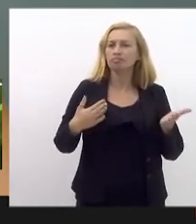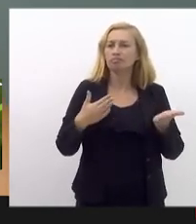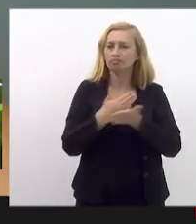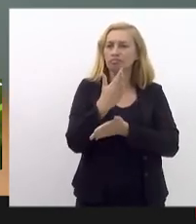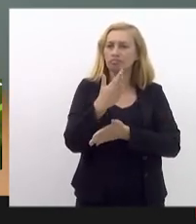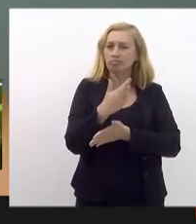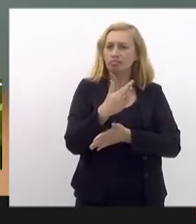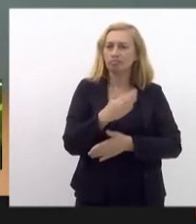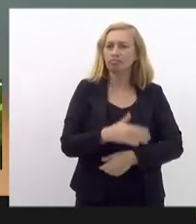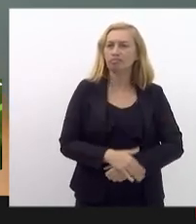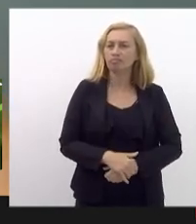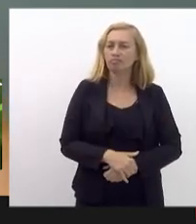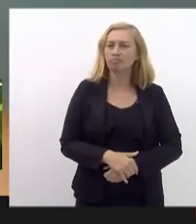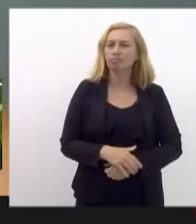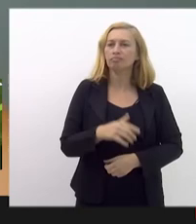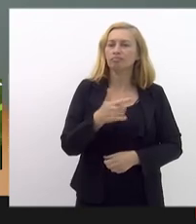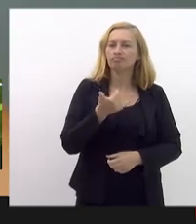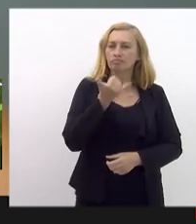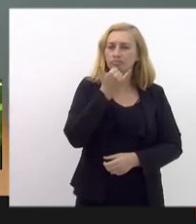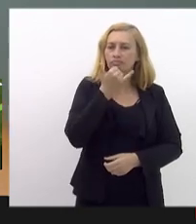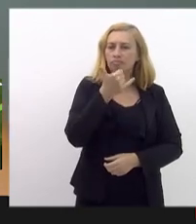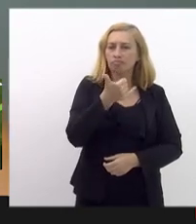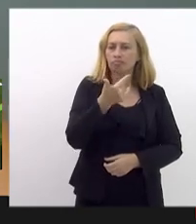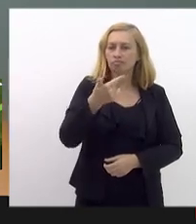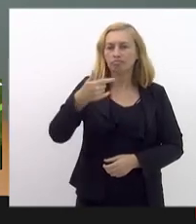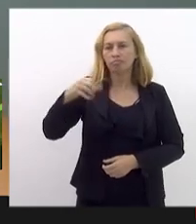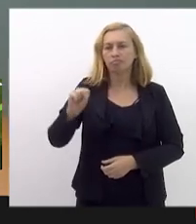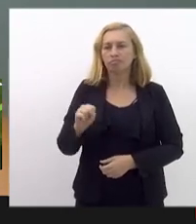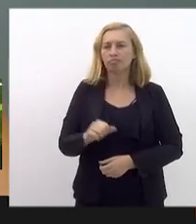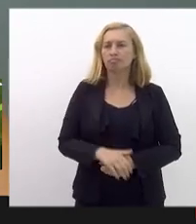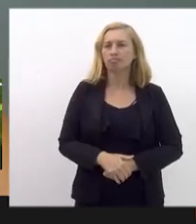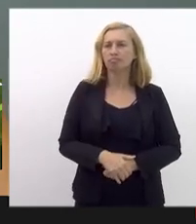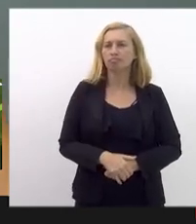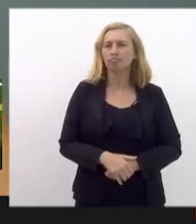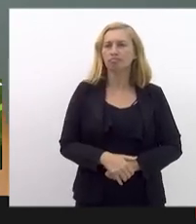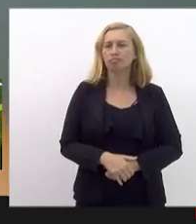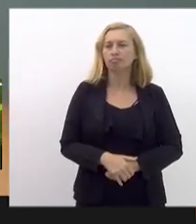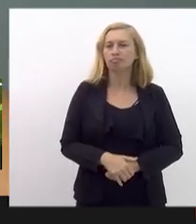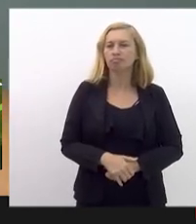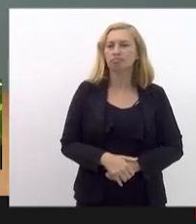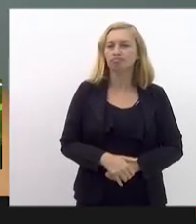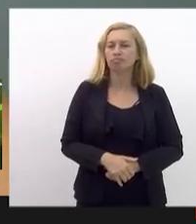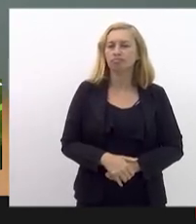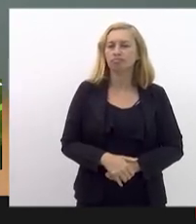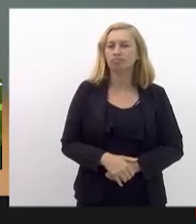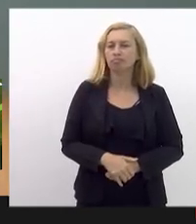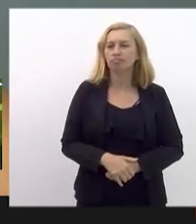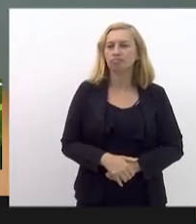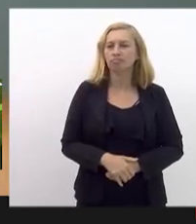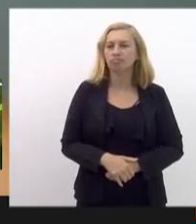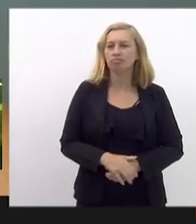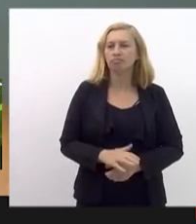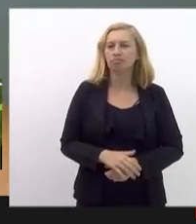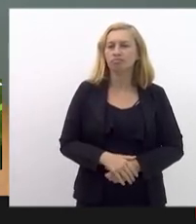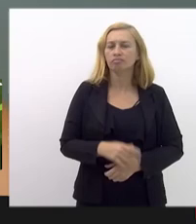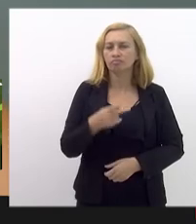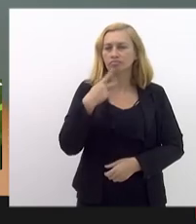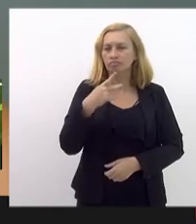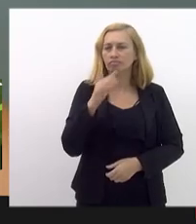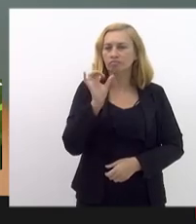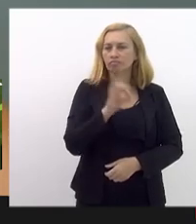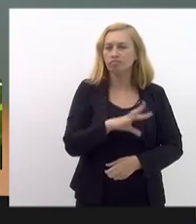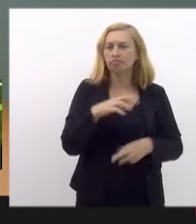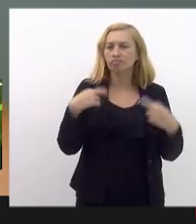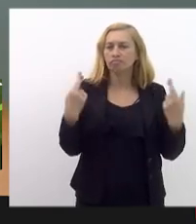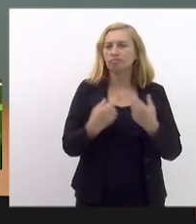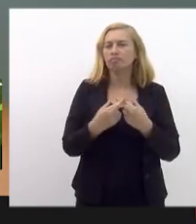esse 2018, desculpa, esse novo marco legal. Então, eu acho que eu tinha falado na última reunião sobre o